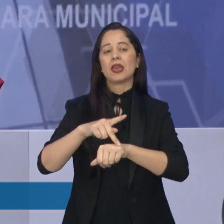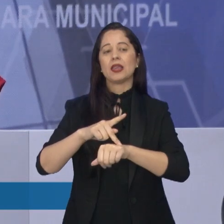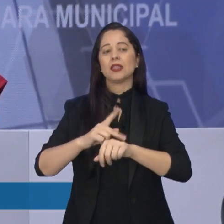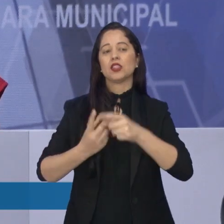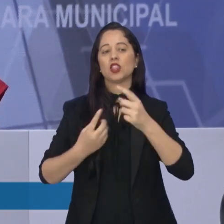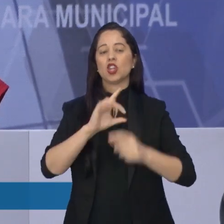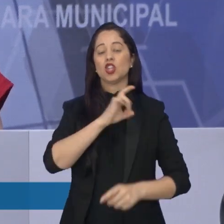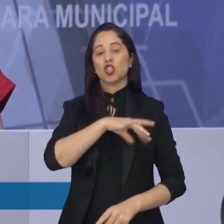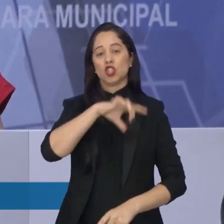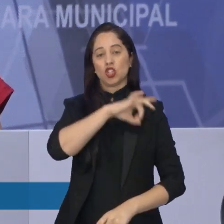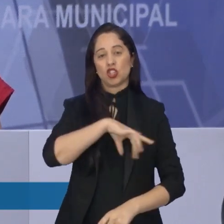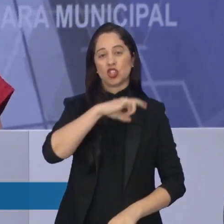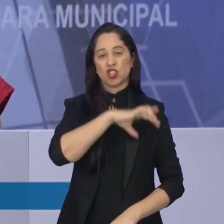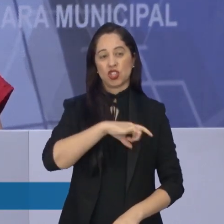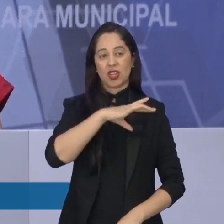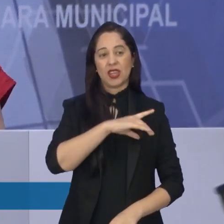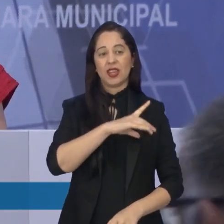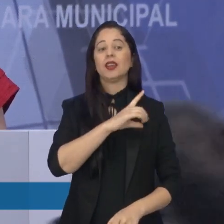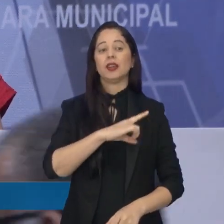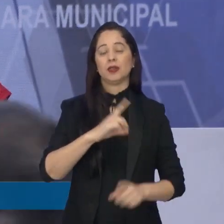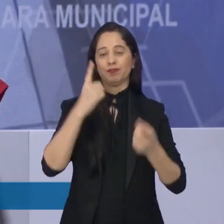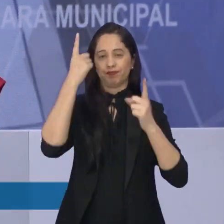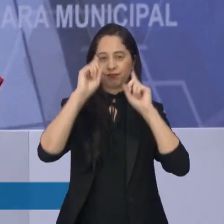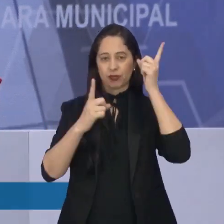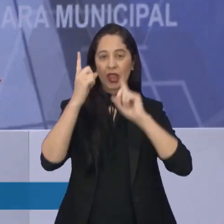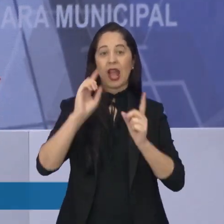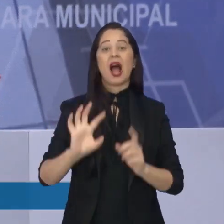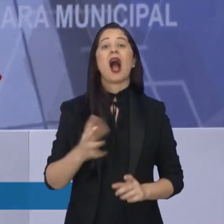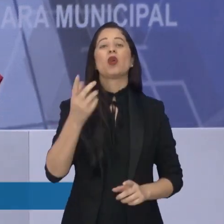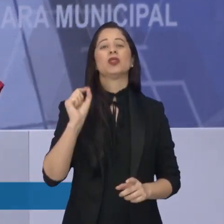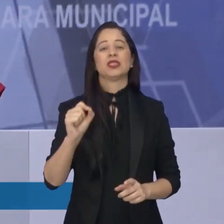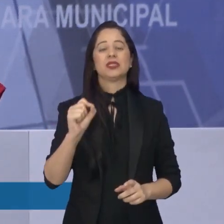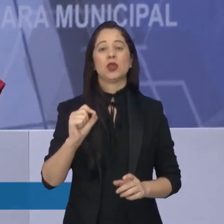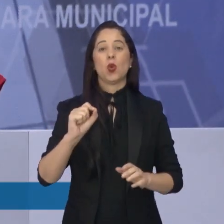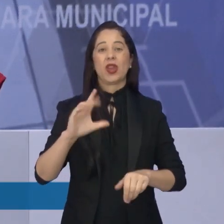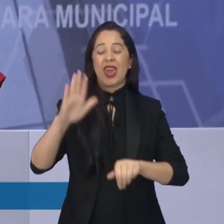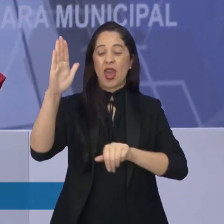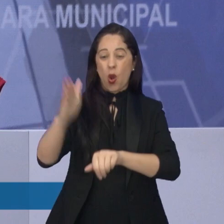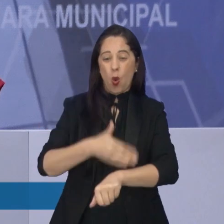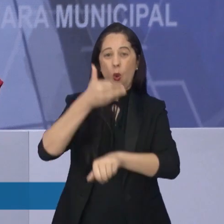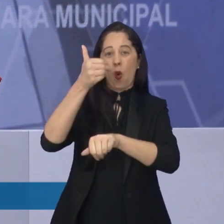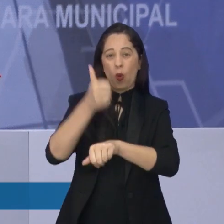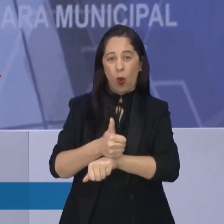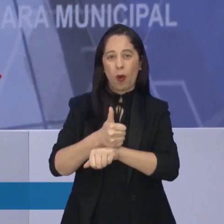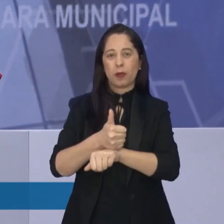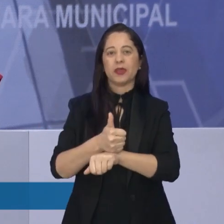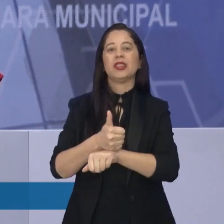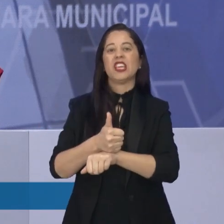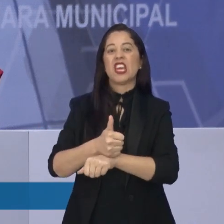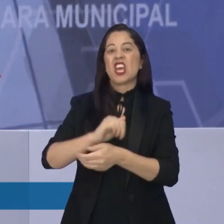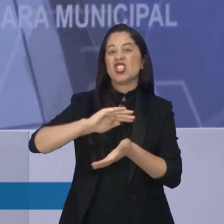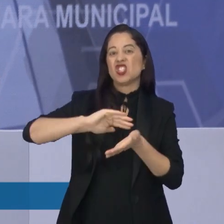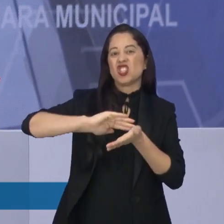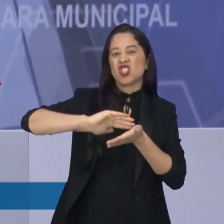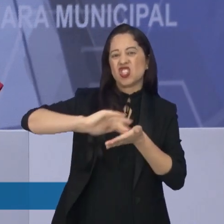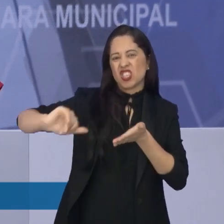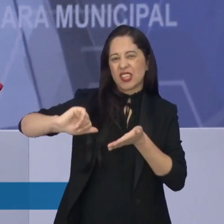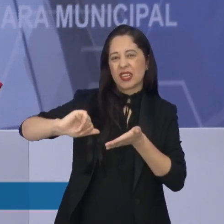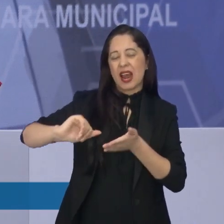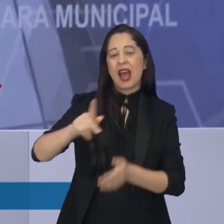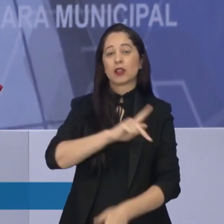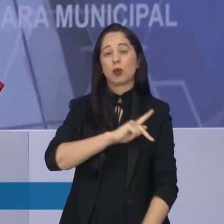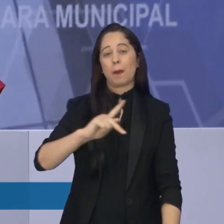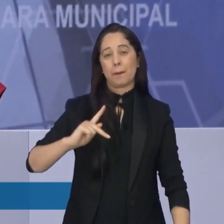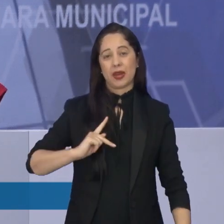Estado derrubava o presidente Salvador Allende para implantar